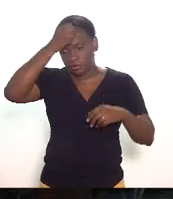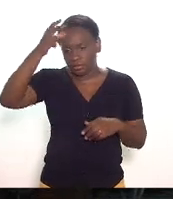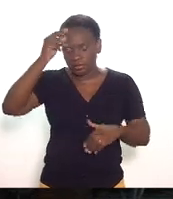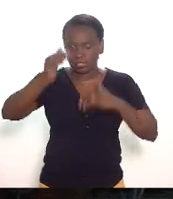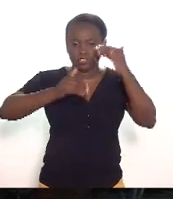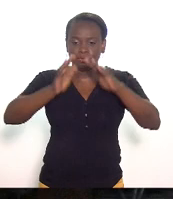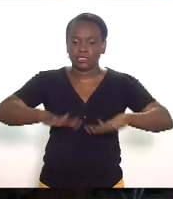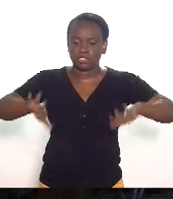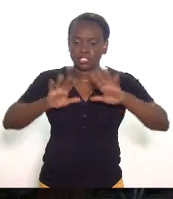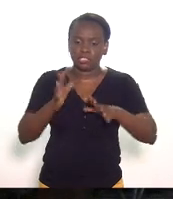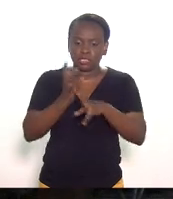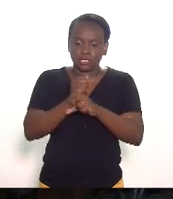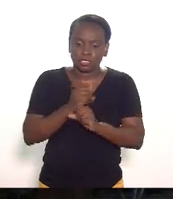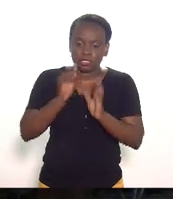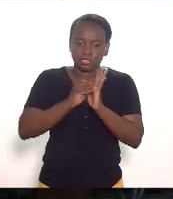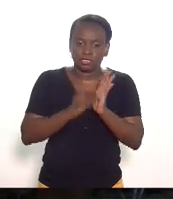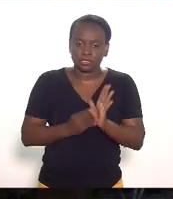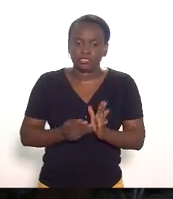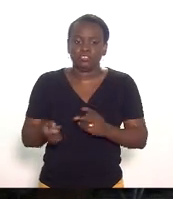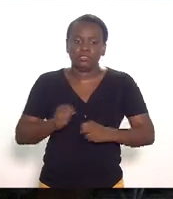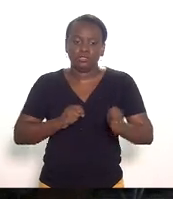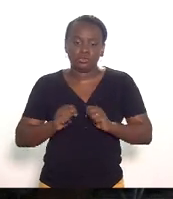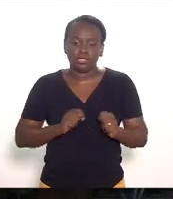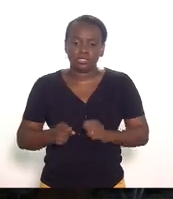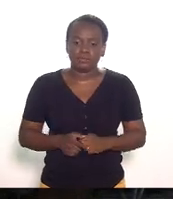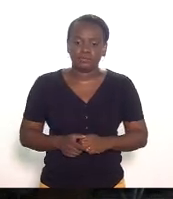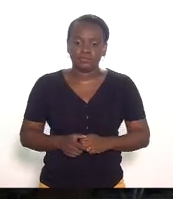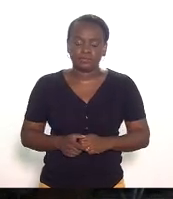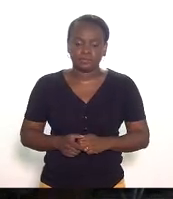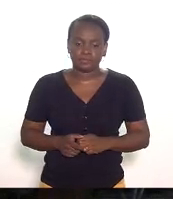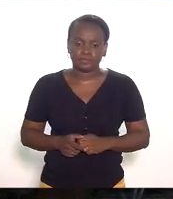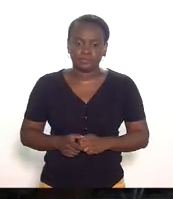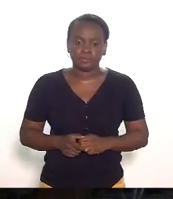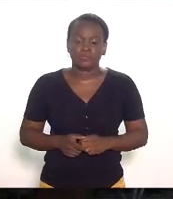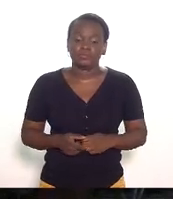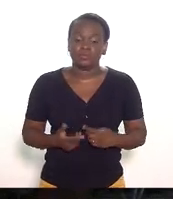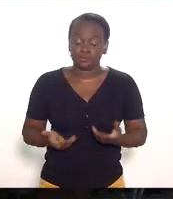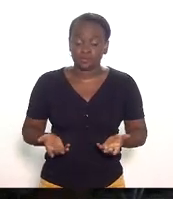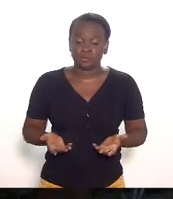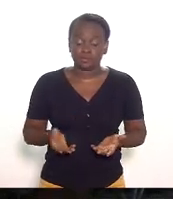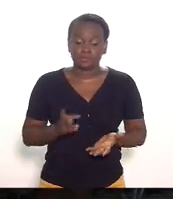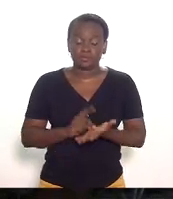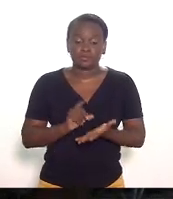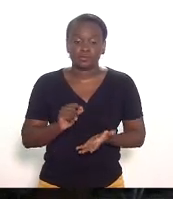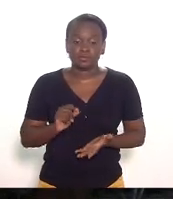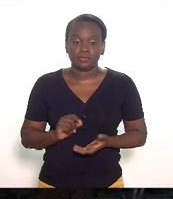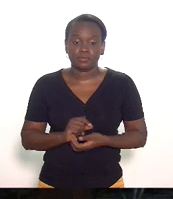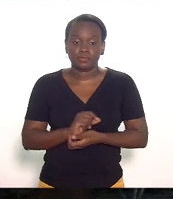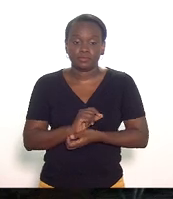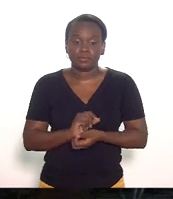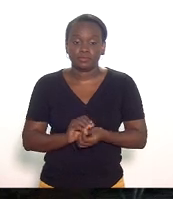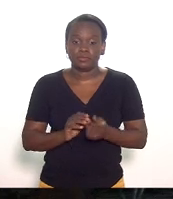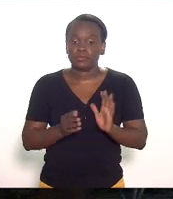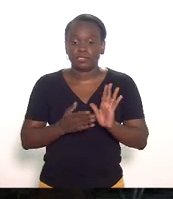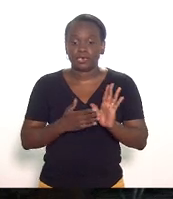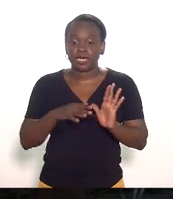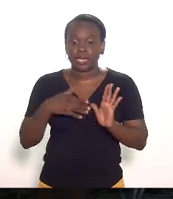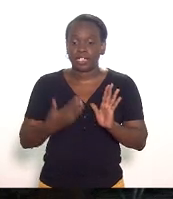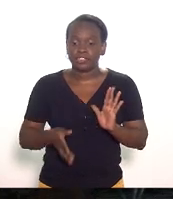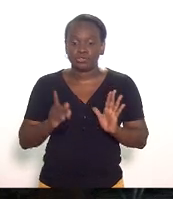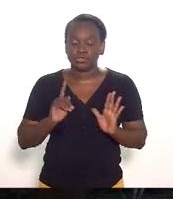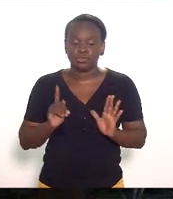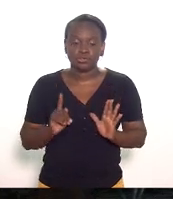de Orçamento, Finanças, Fiscalização Financeira e Controle. Na verdade, é que na pauta não caiu, é que